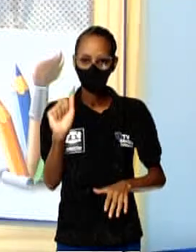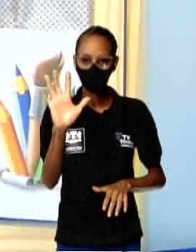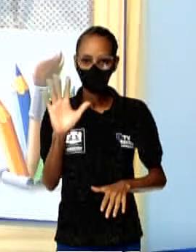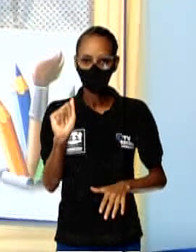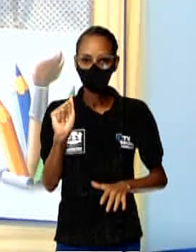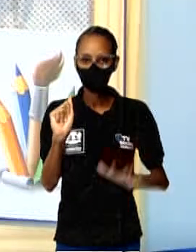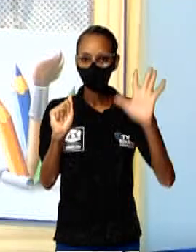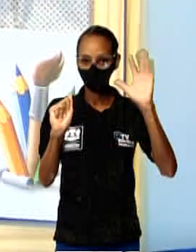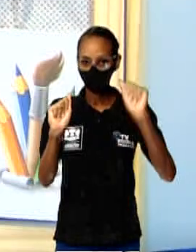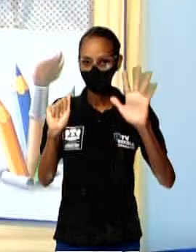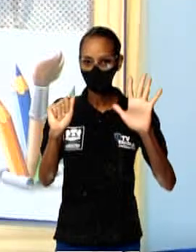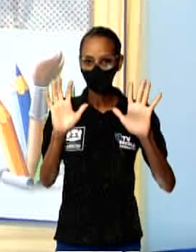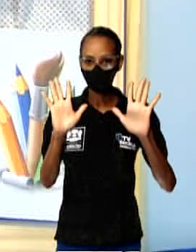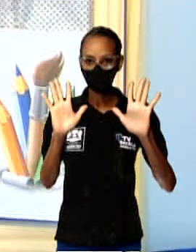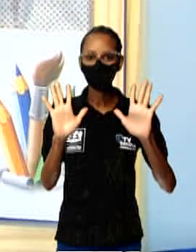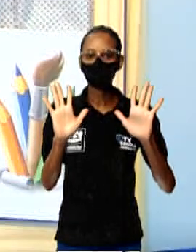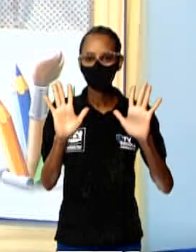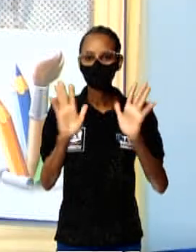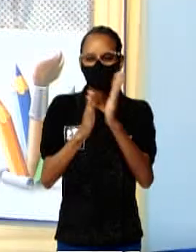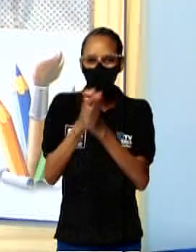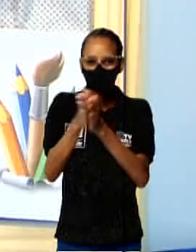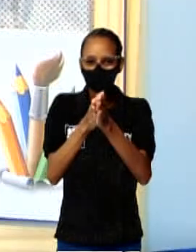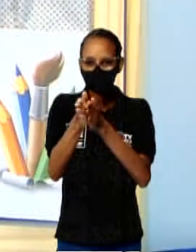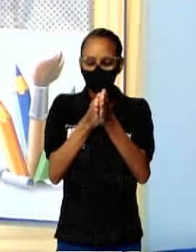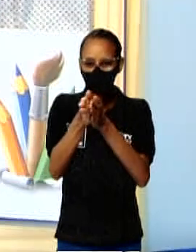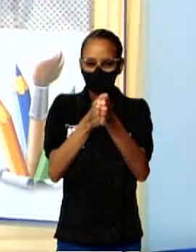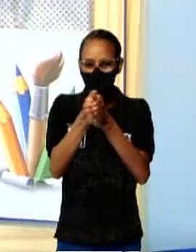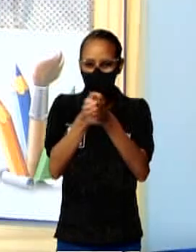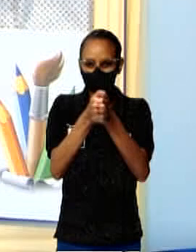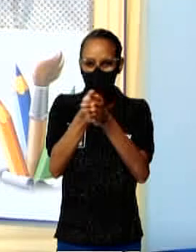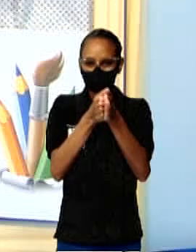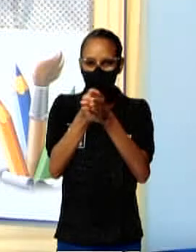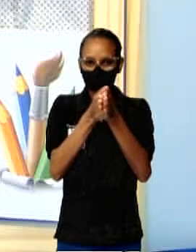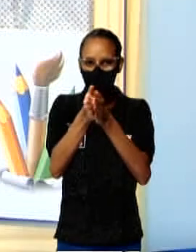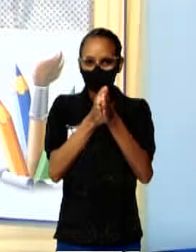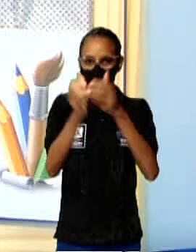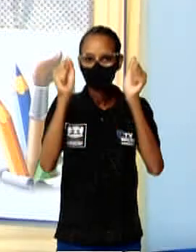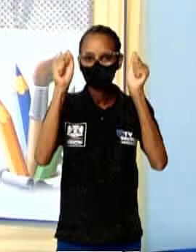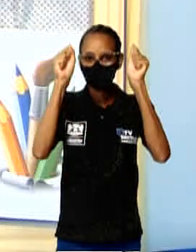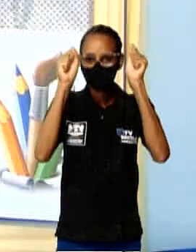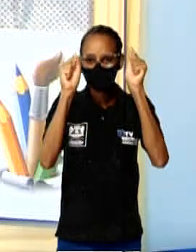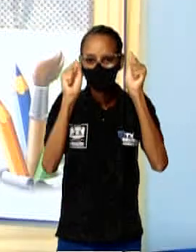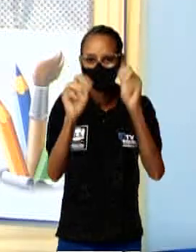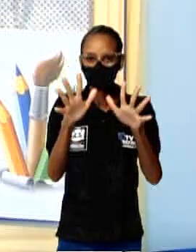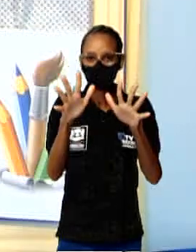mãozinha pega outra mãozinha esquenta esquenta esquenta esquenta esqueci